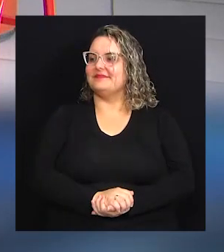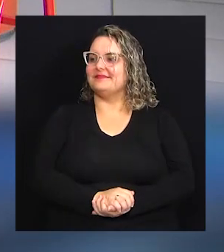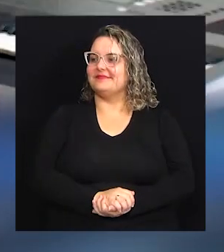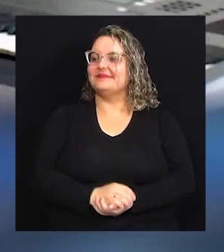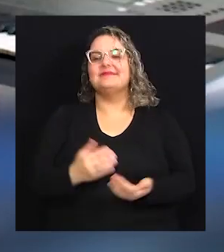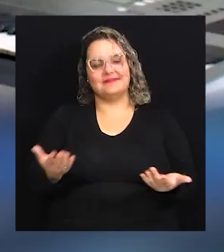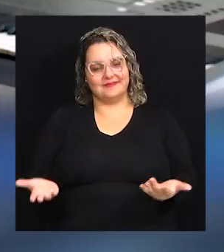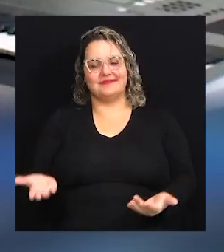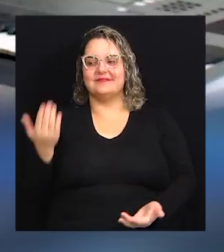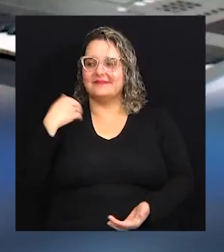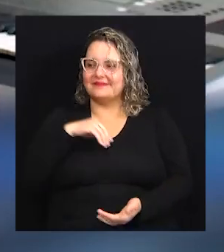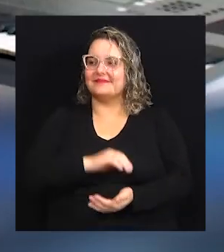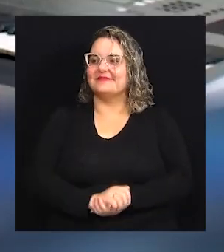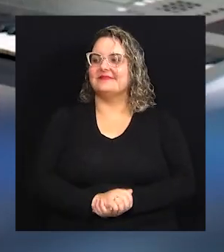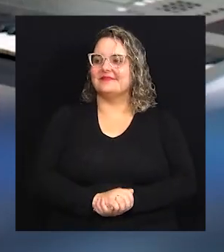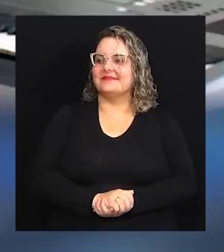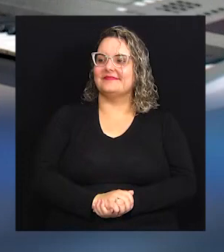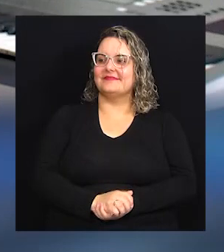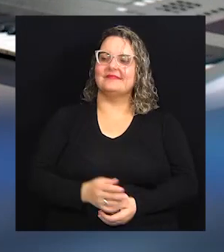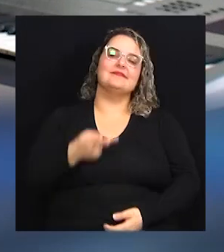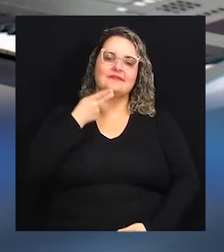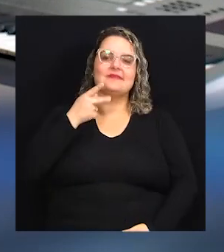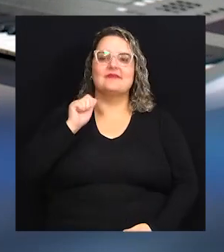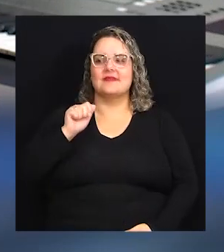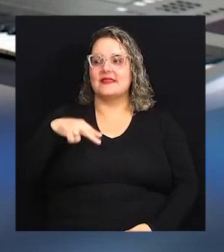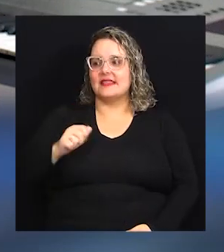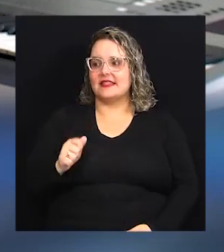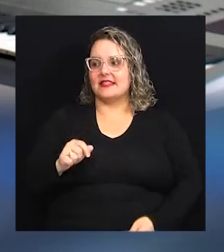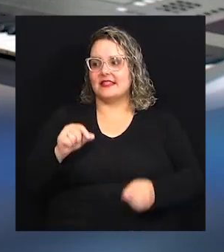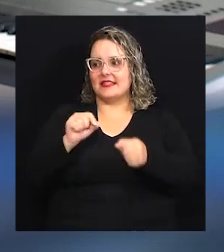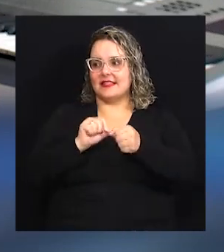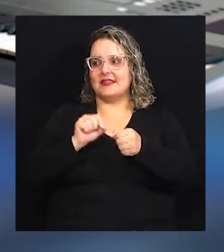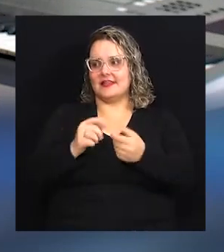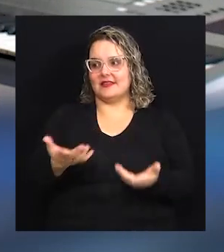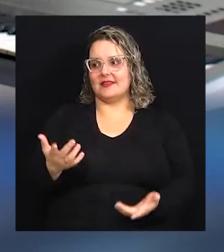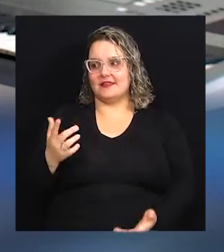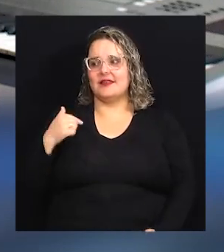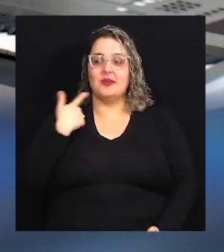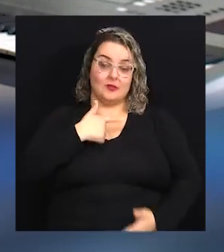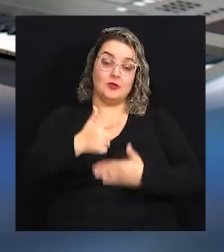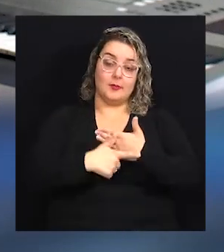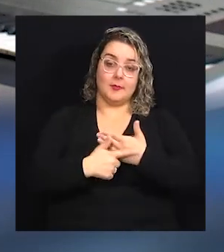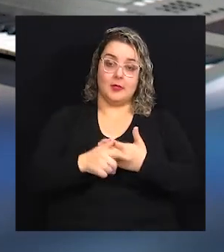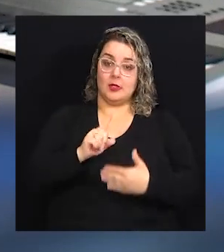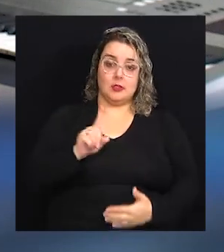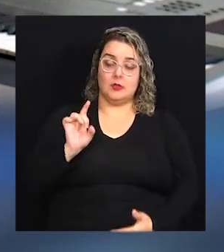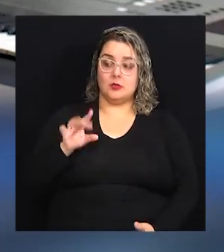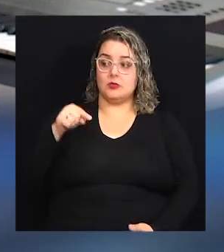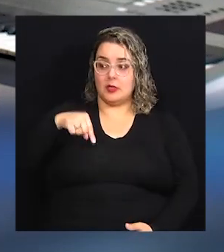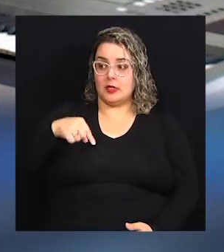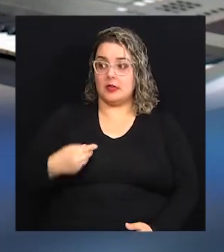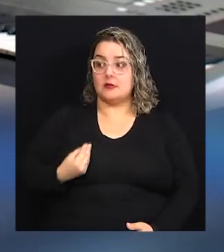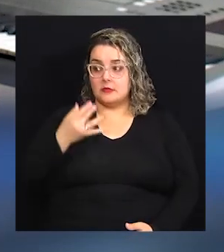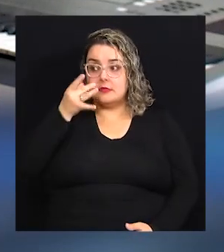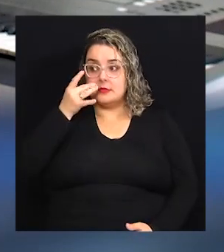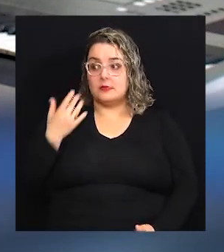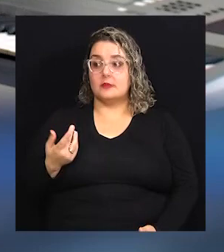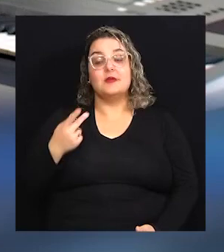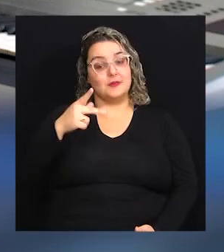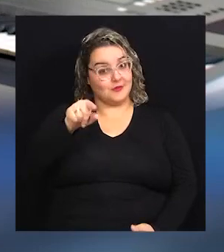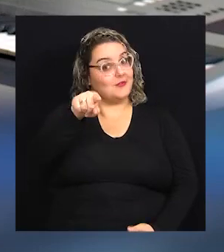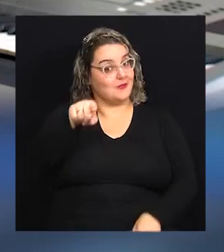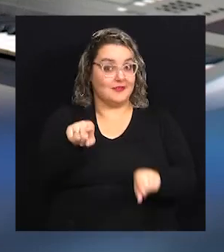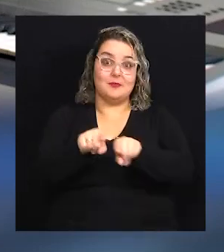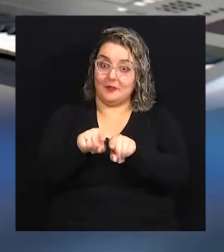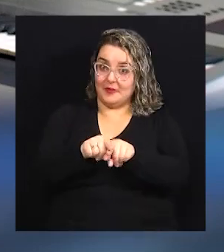também. Tá, vamos lá. Como a gente falou, o Ana, né, a gente faz acho que é o nosso papel mesmo, não só o nosso aqui que está